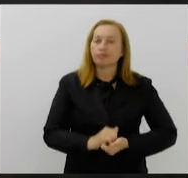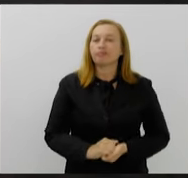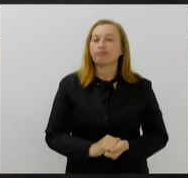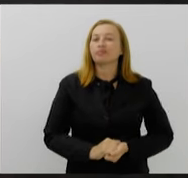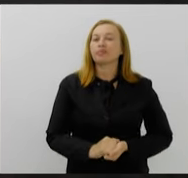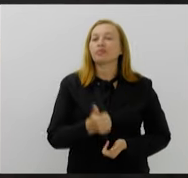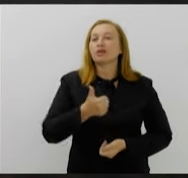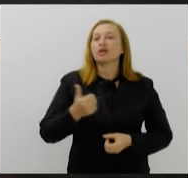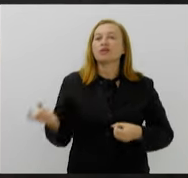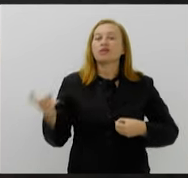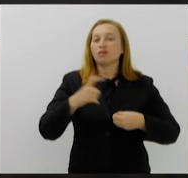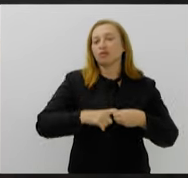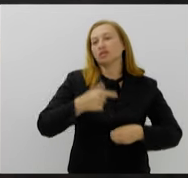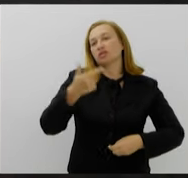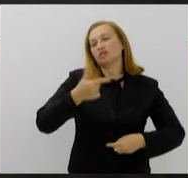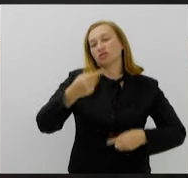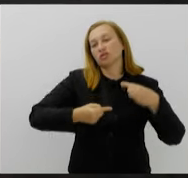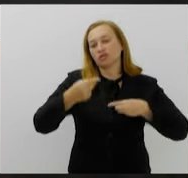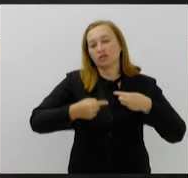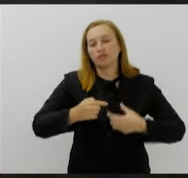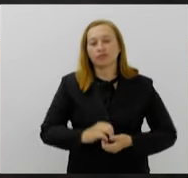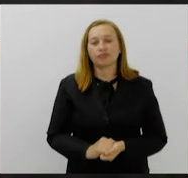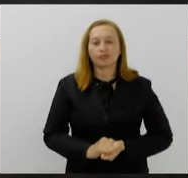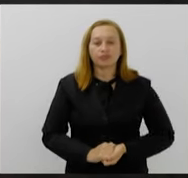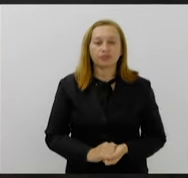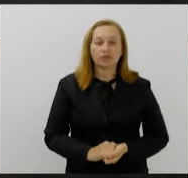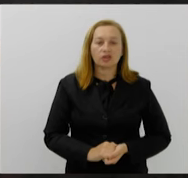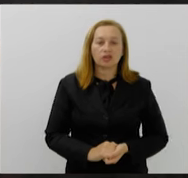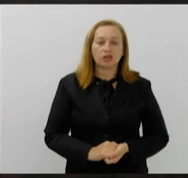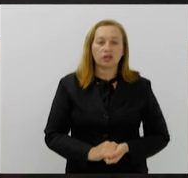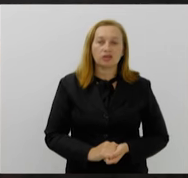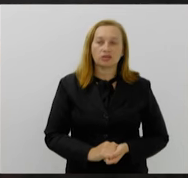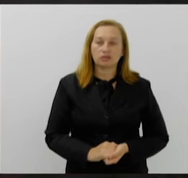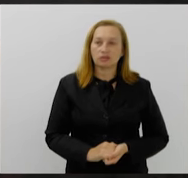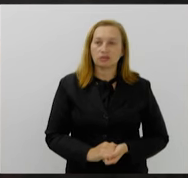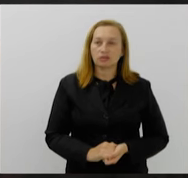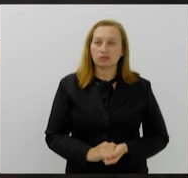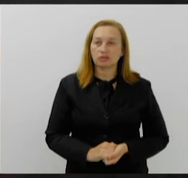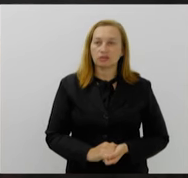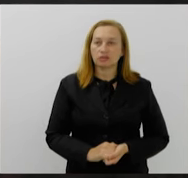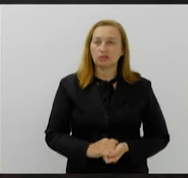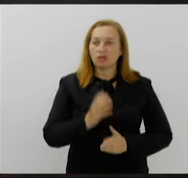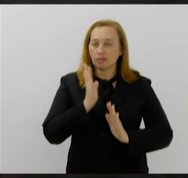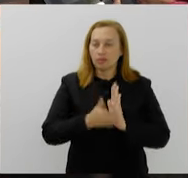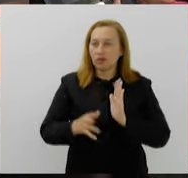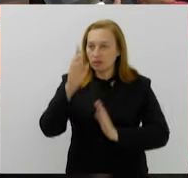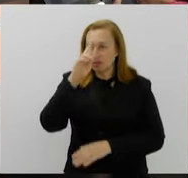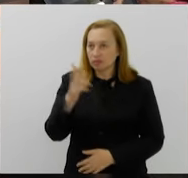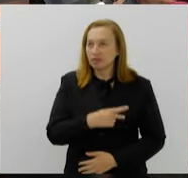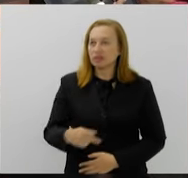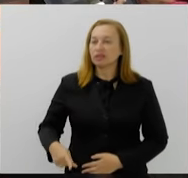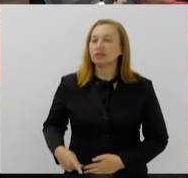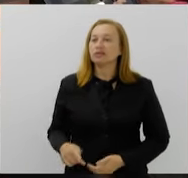aprovada em primeira e retorna em segundo a discussão pela ordem Presidente